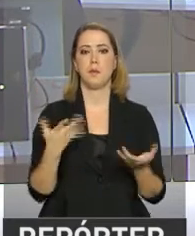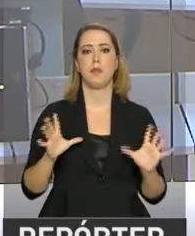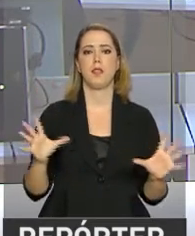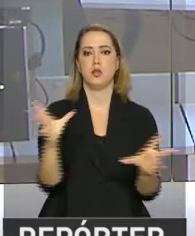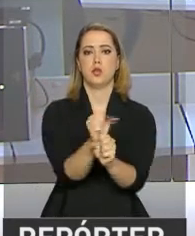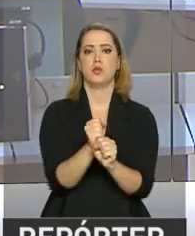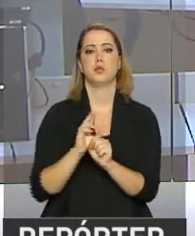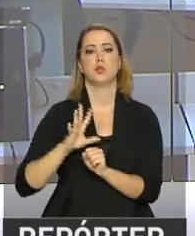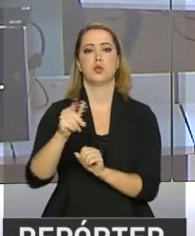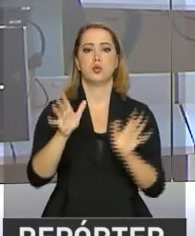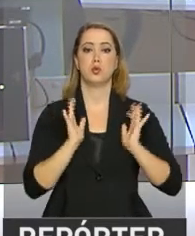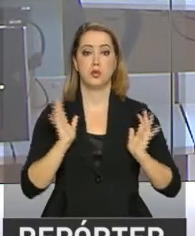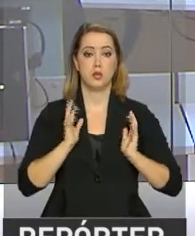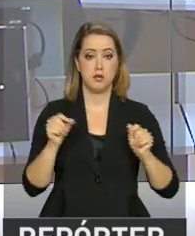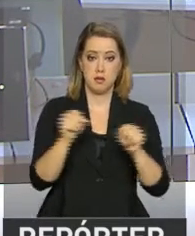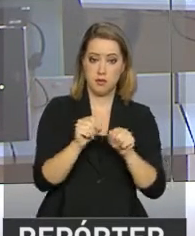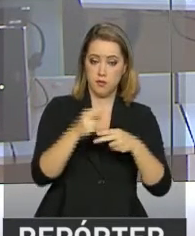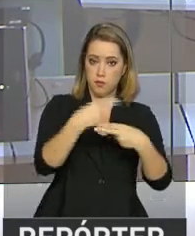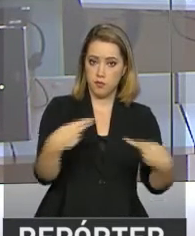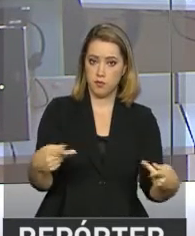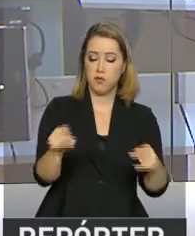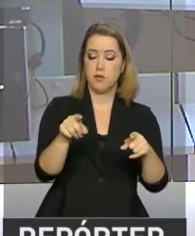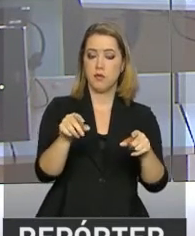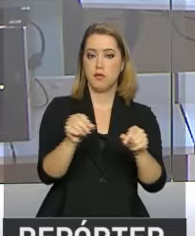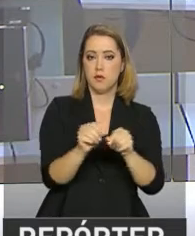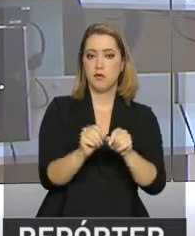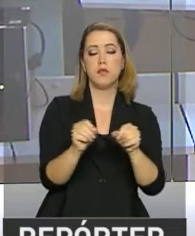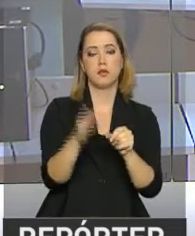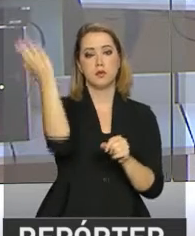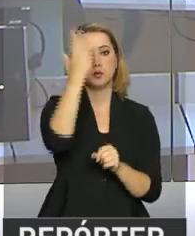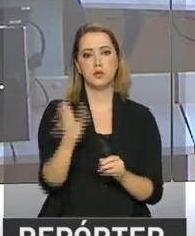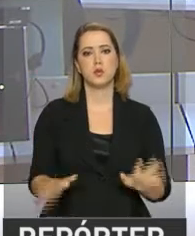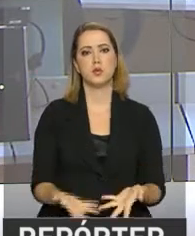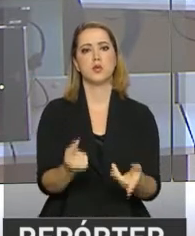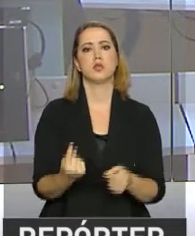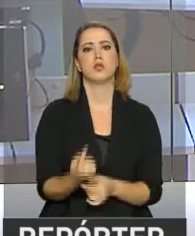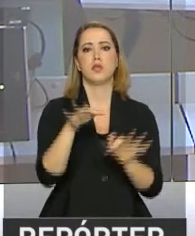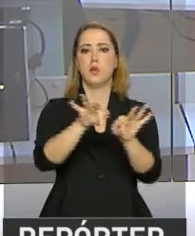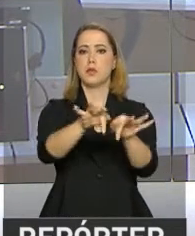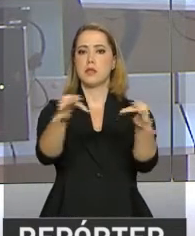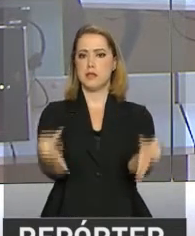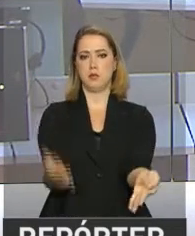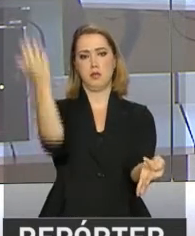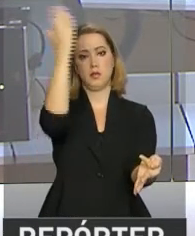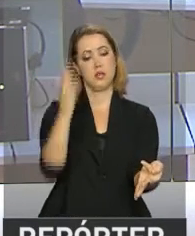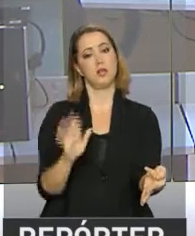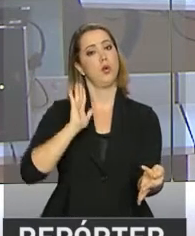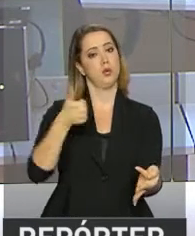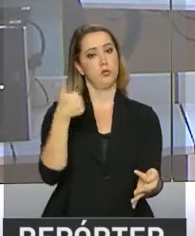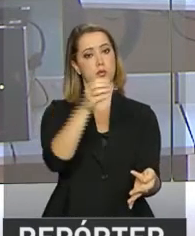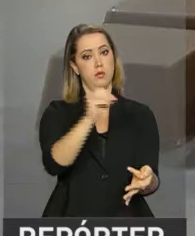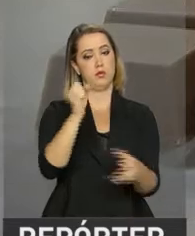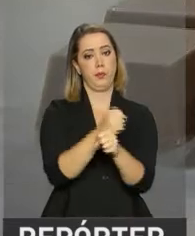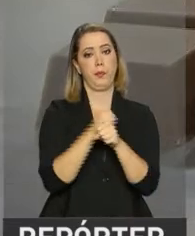de toda a riqueza produzida pelo país um dos incentivos a esses empreendedores é o simples nacional que completa dez